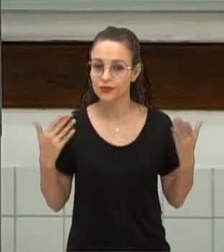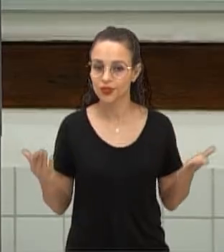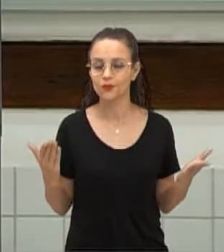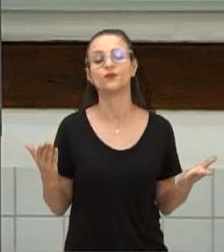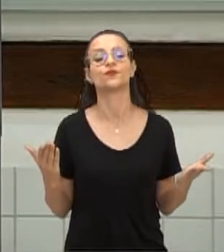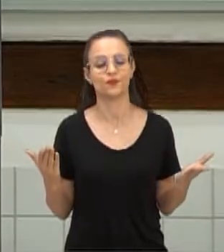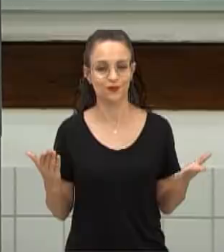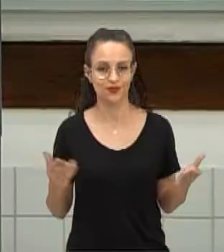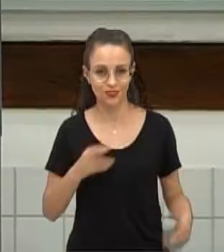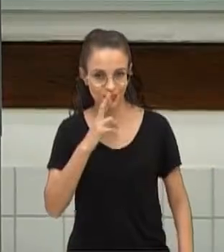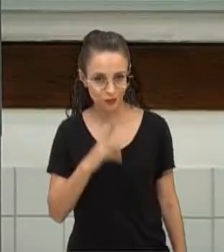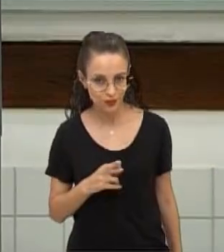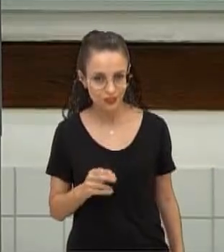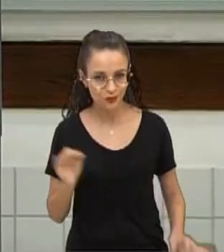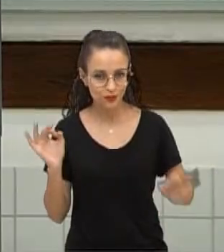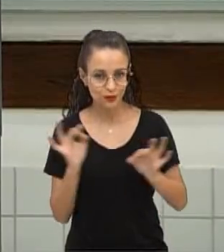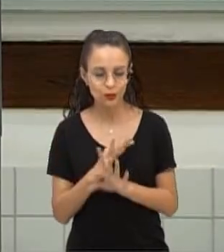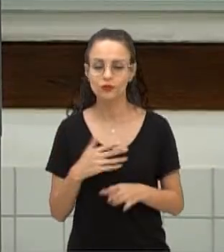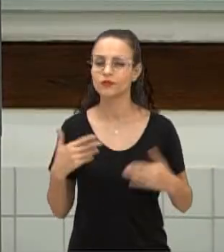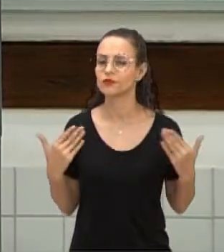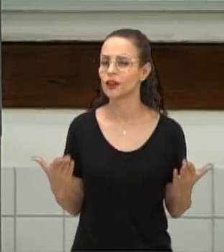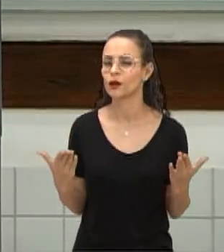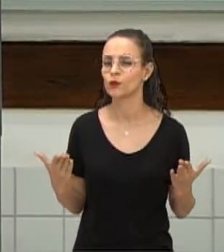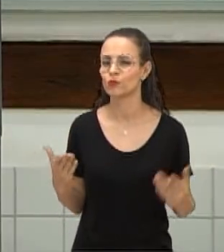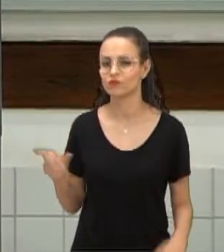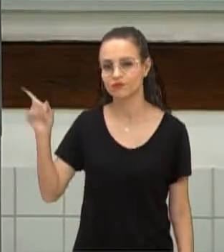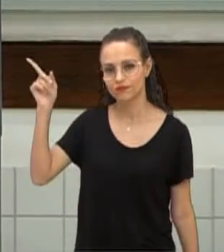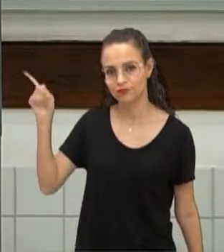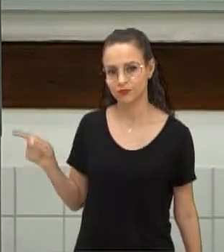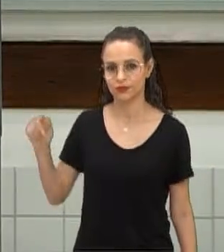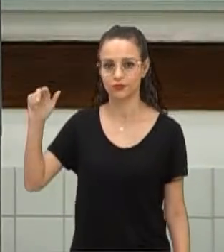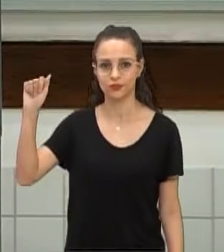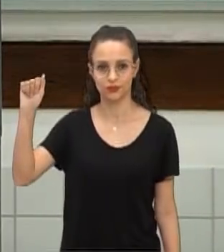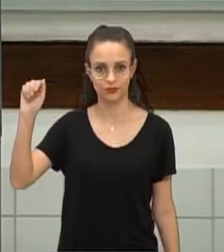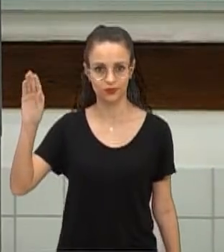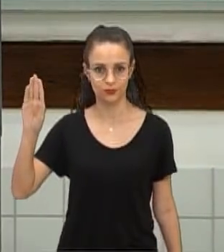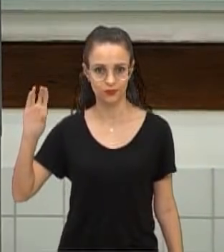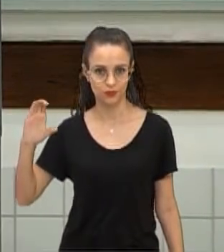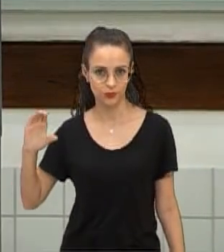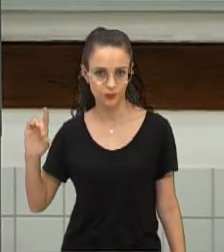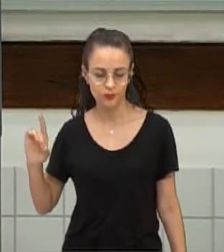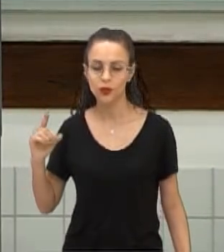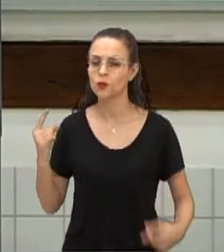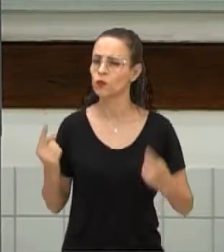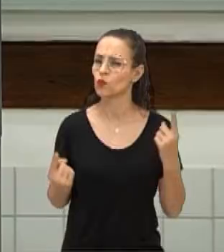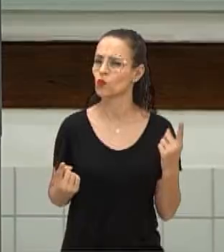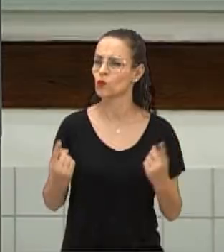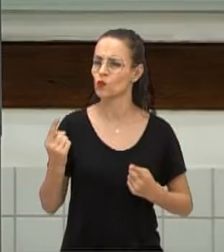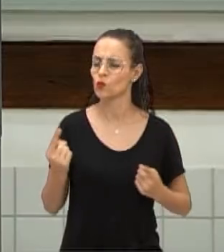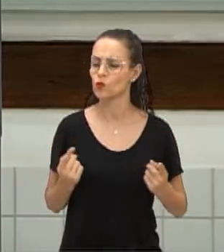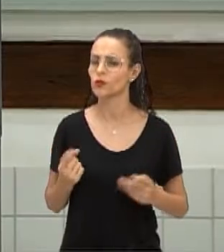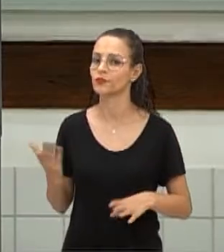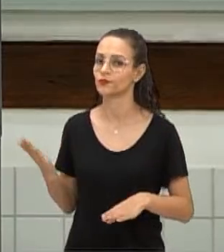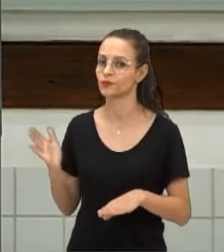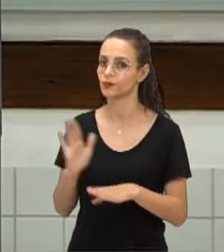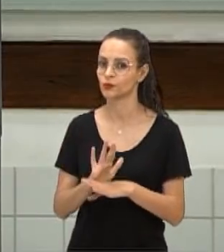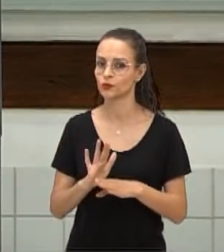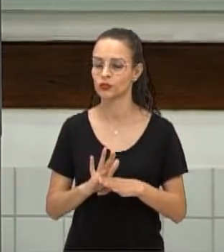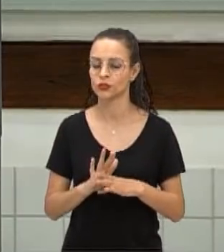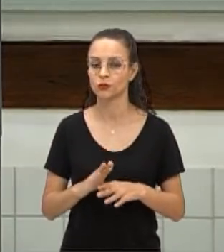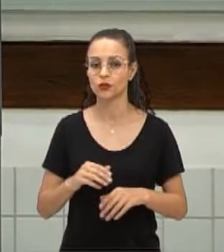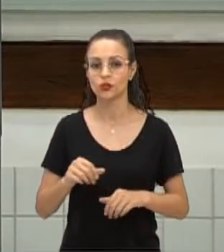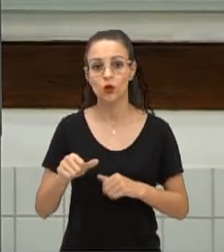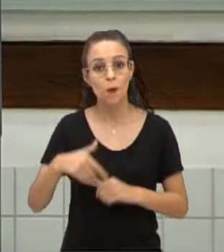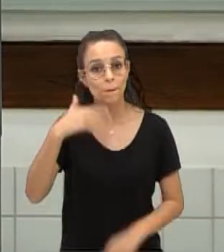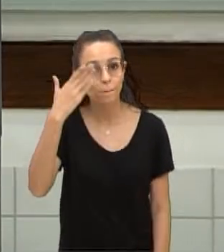Então, pessoal, responderam? Quais foram dessas alternativas, quais deles contribuíram para as mudanças lá, as